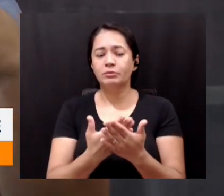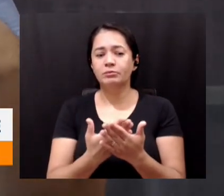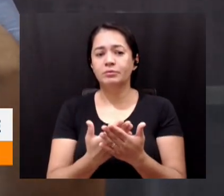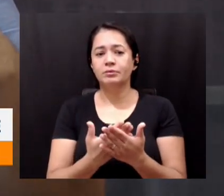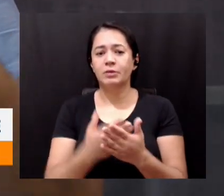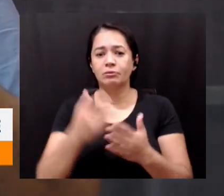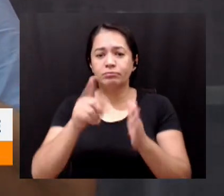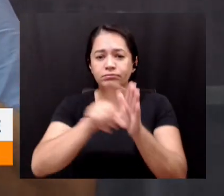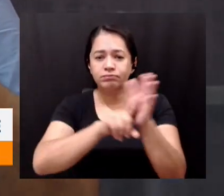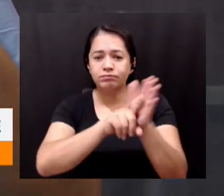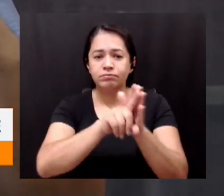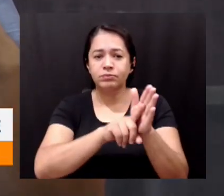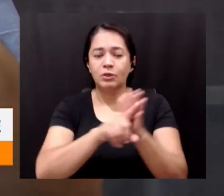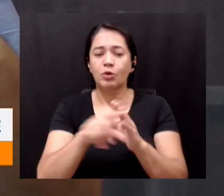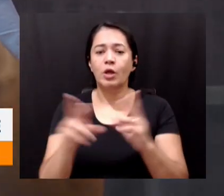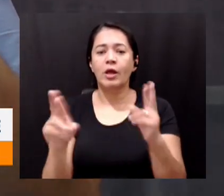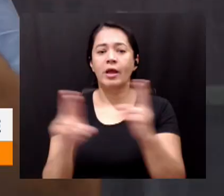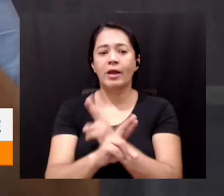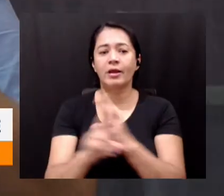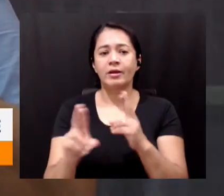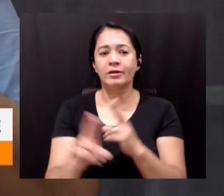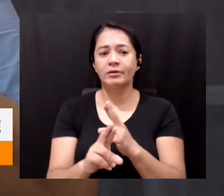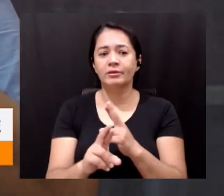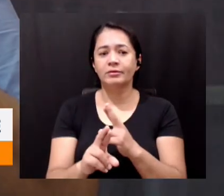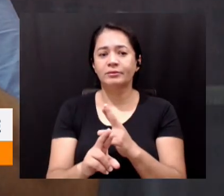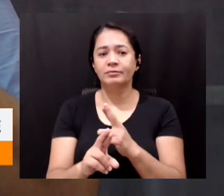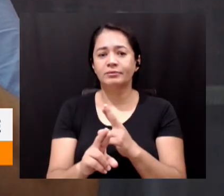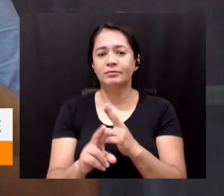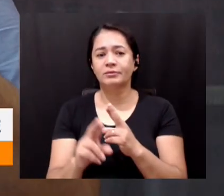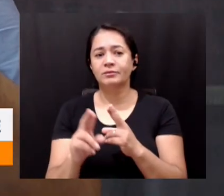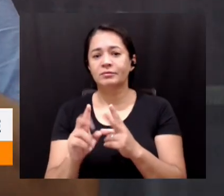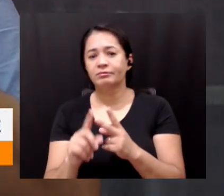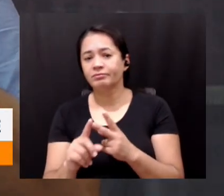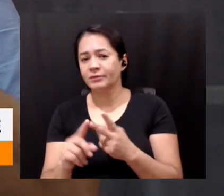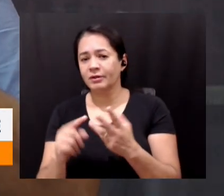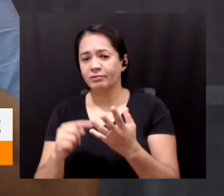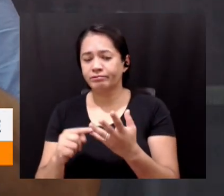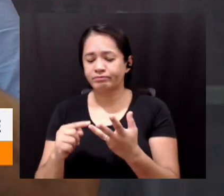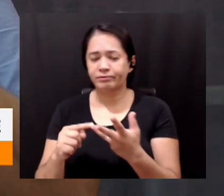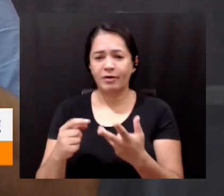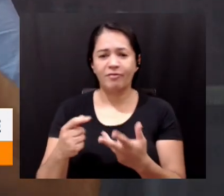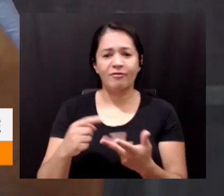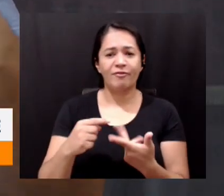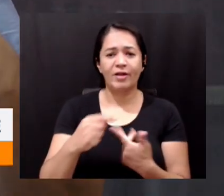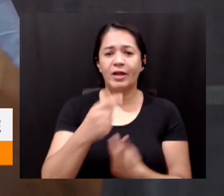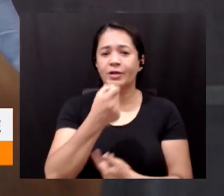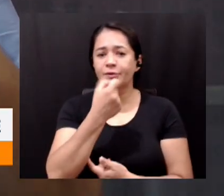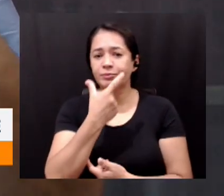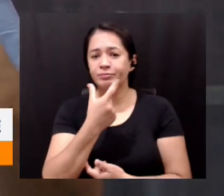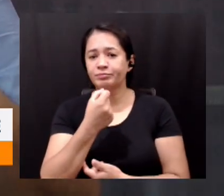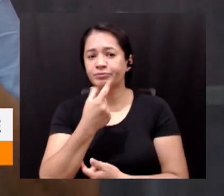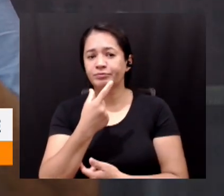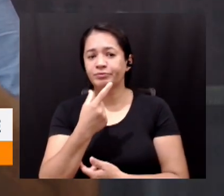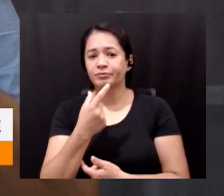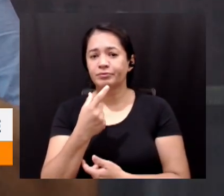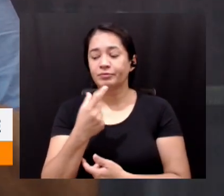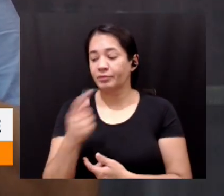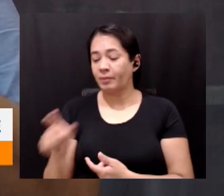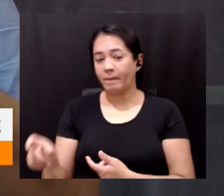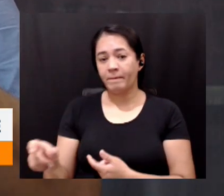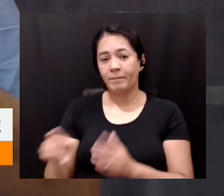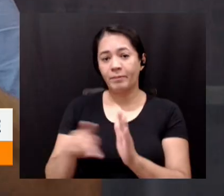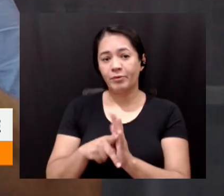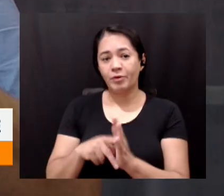em relação a estalopram, é uma classe de antidepressivos, né, que são inibidores seletivos de recaptação de